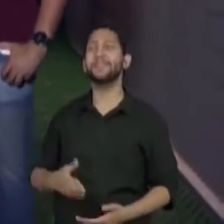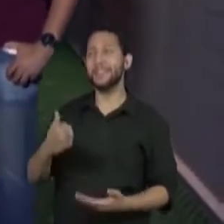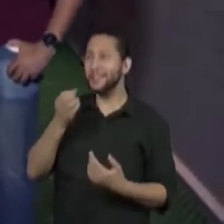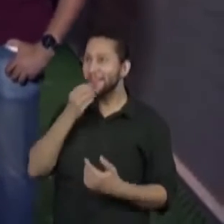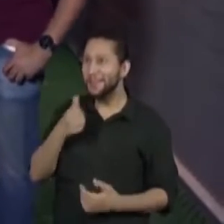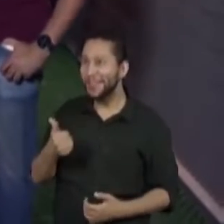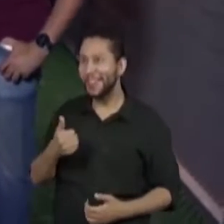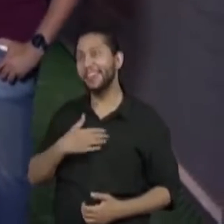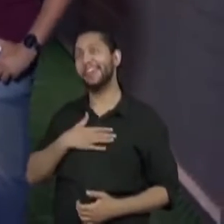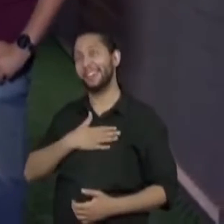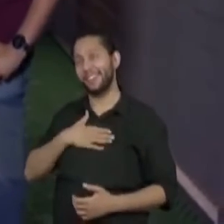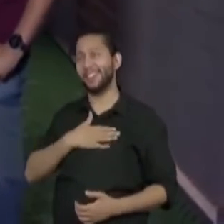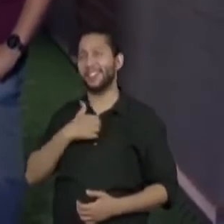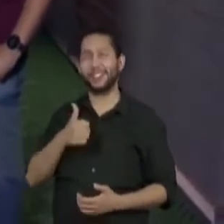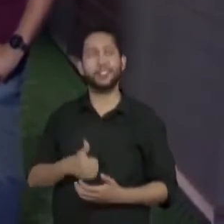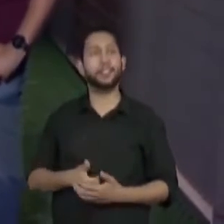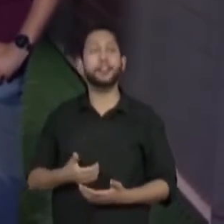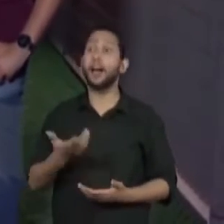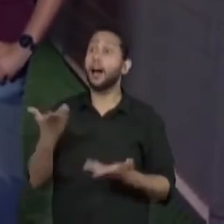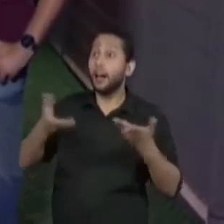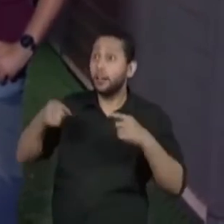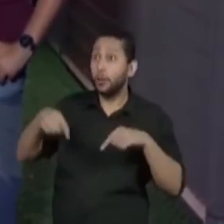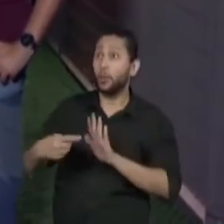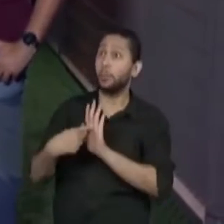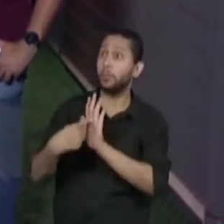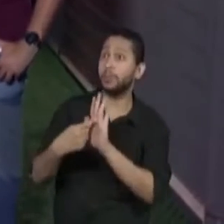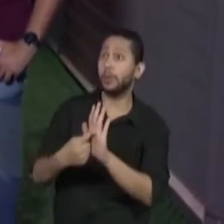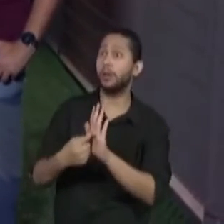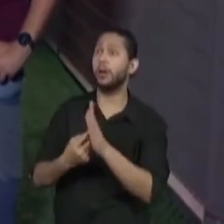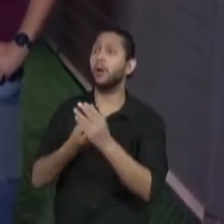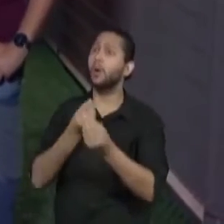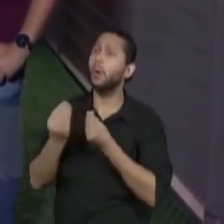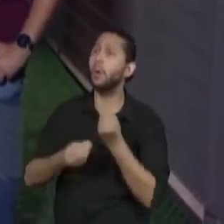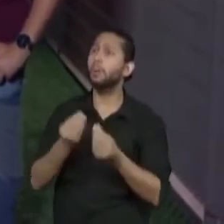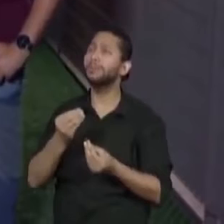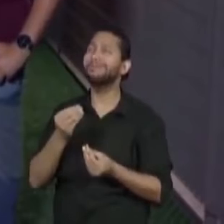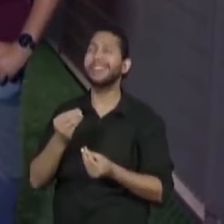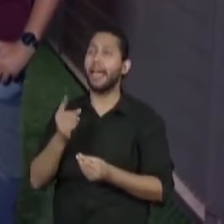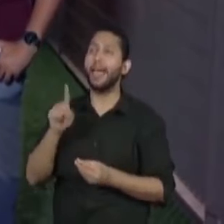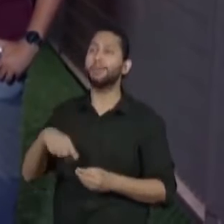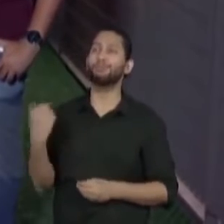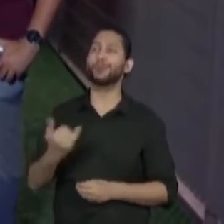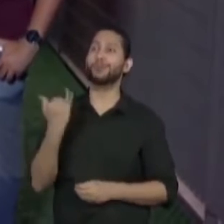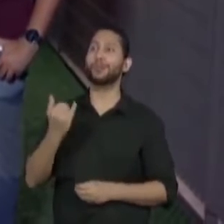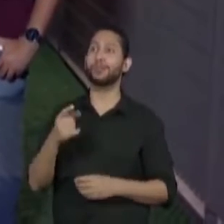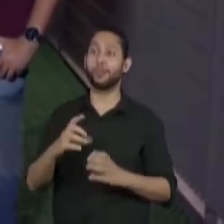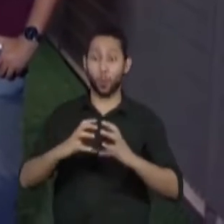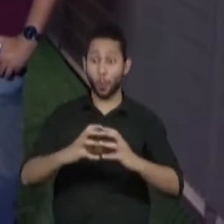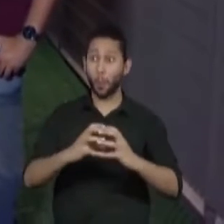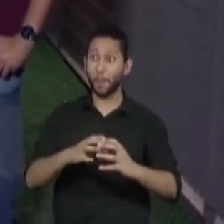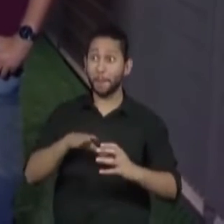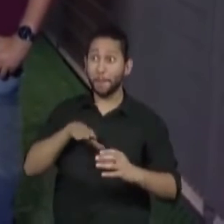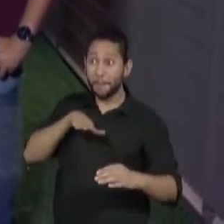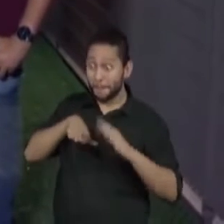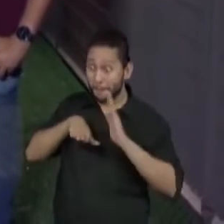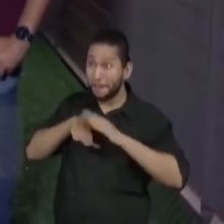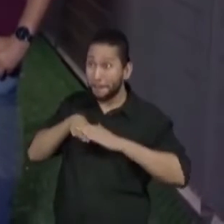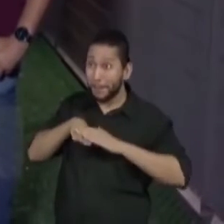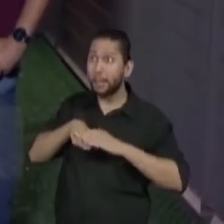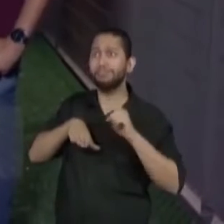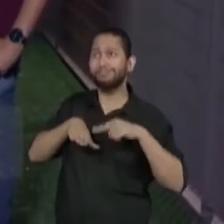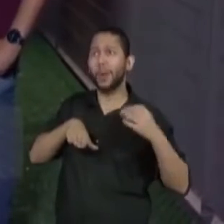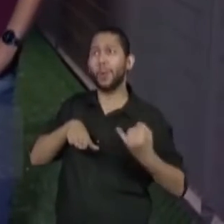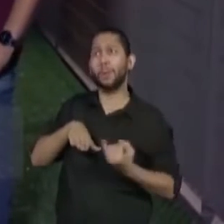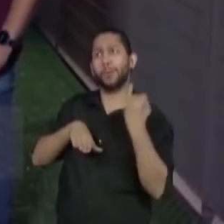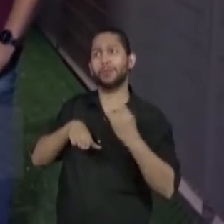muito obrigada mesmo. Aqui no Chute a Gol eu vou mostrar para você o quão importante, né, é você posicionar o seu pé de apoio antes da bola para